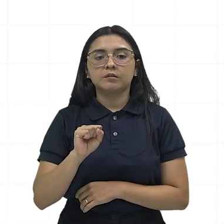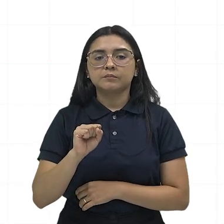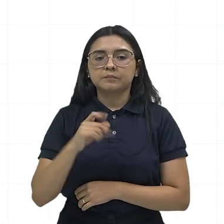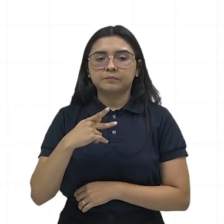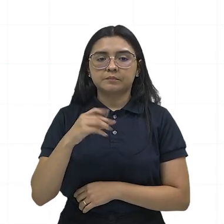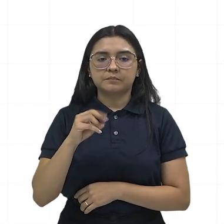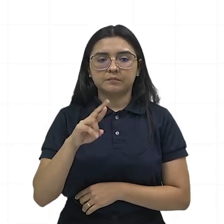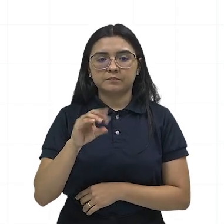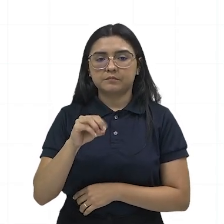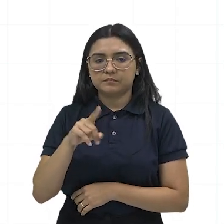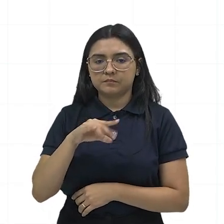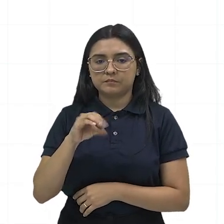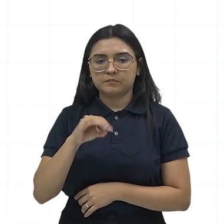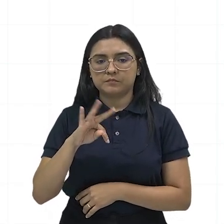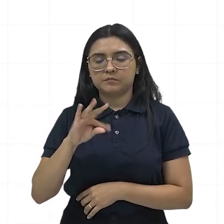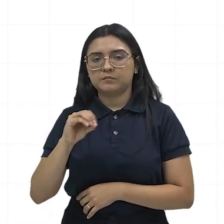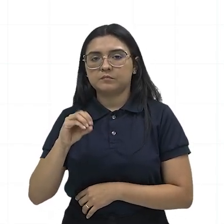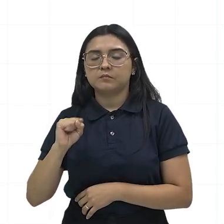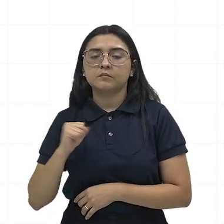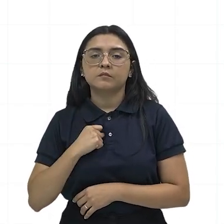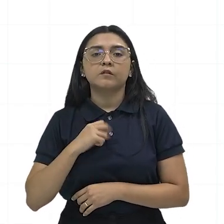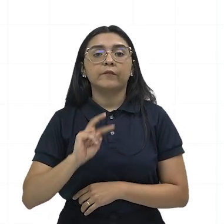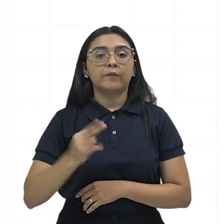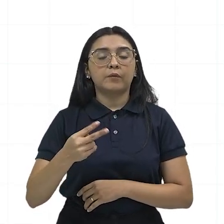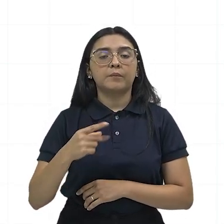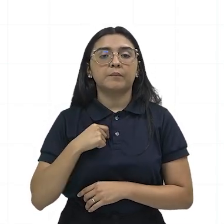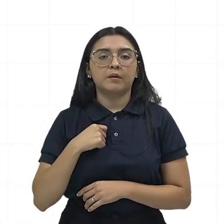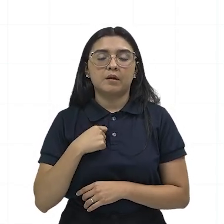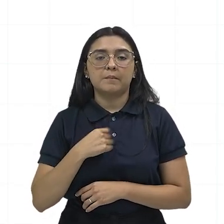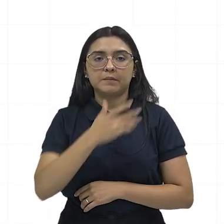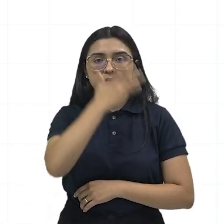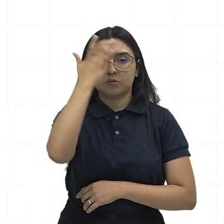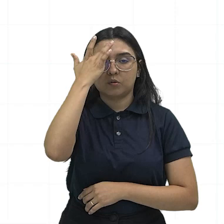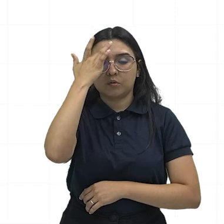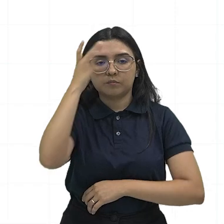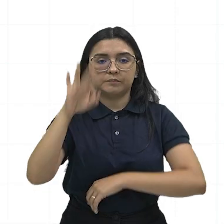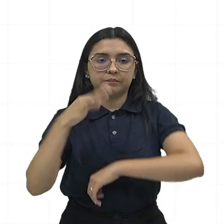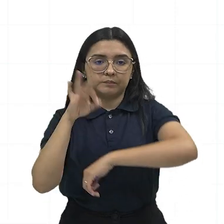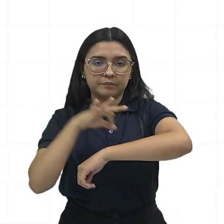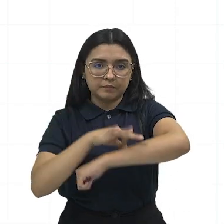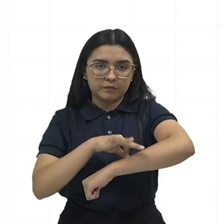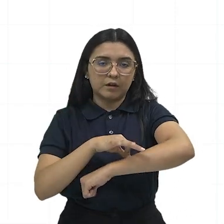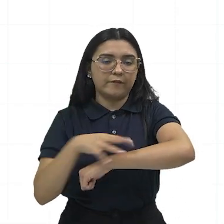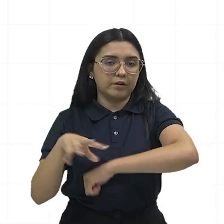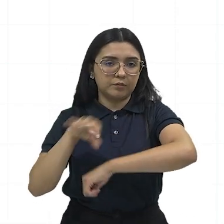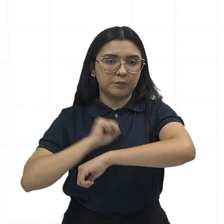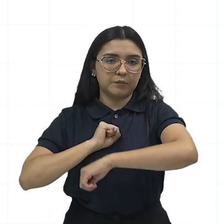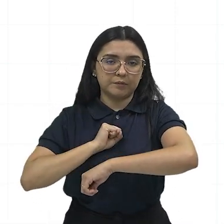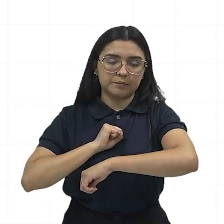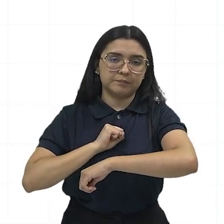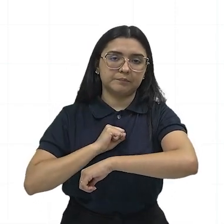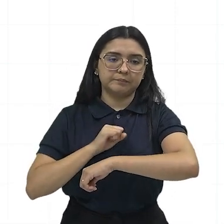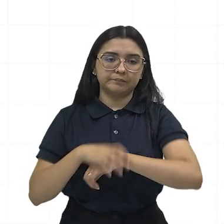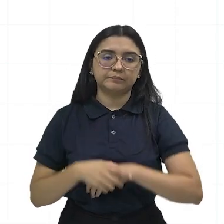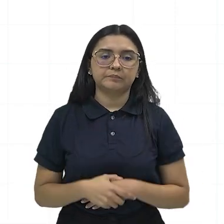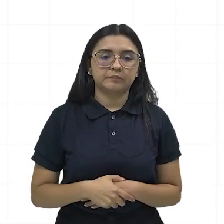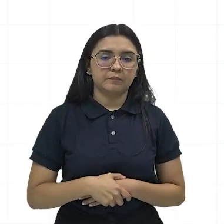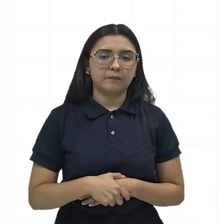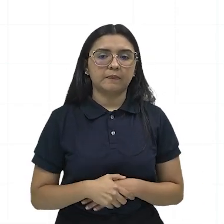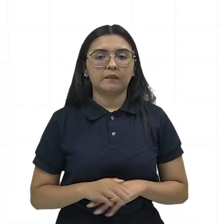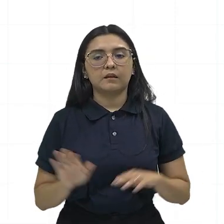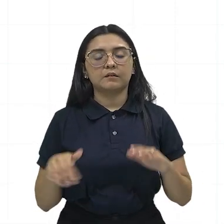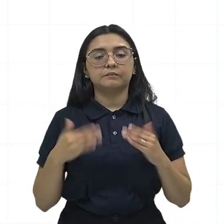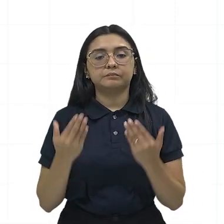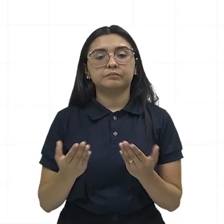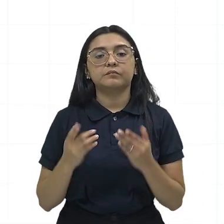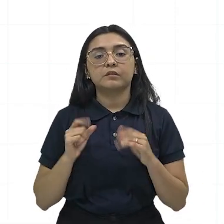esporozoítos, que contaminarão uma nova pessoa quando ela for picada, certo? E aí, quando